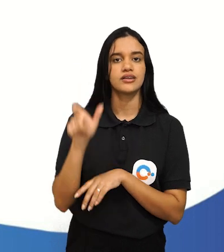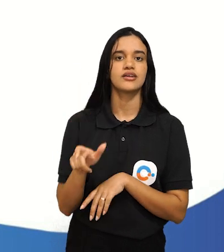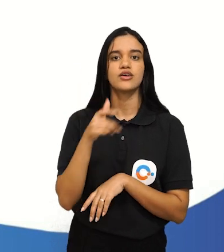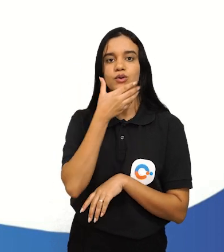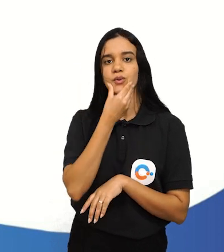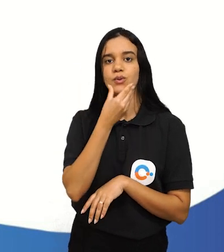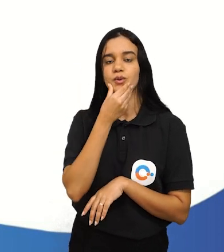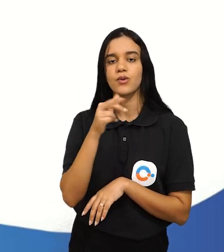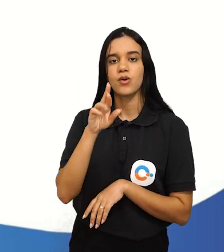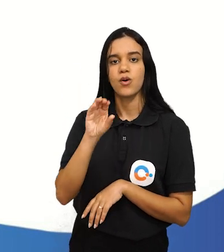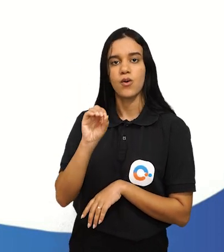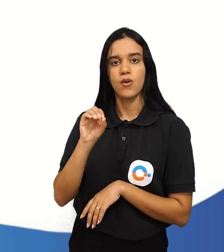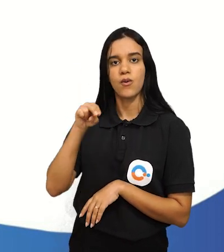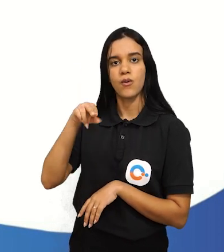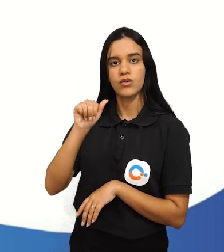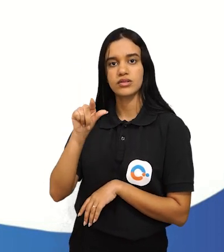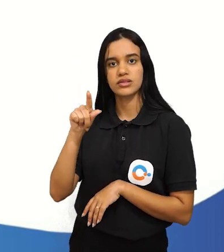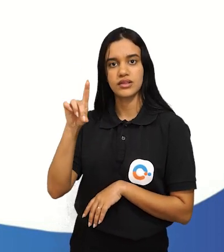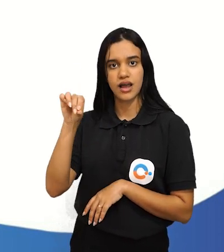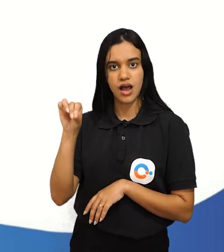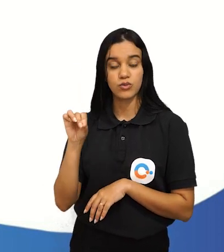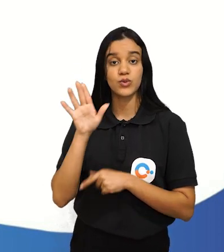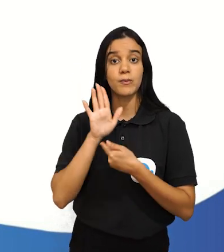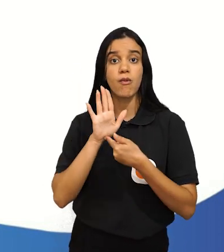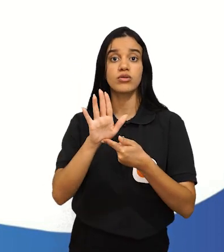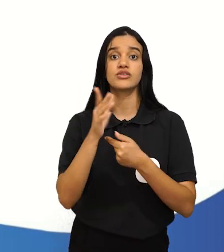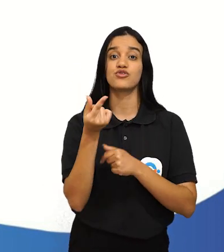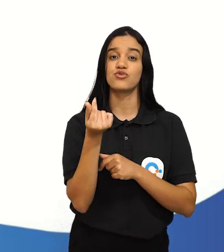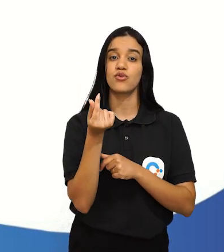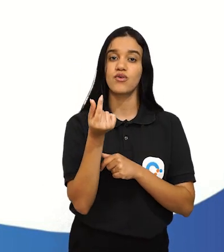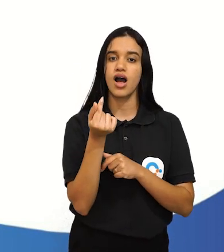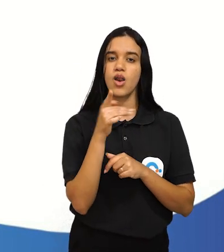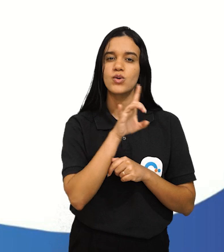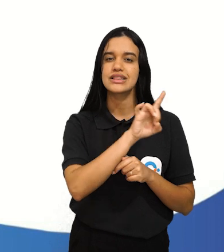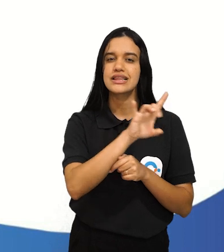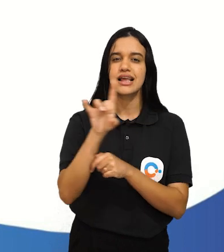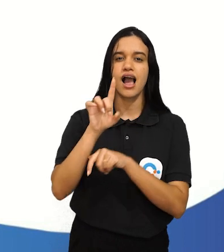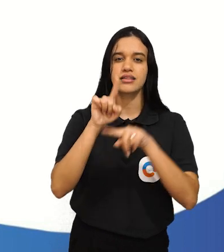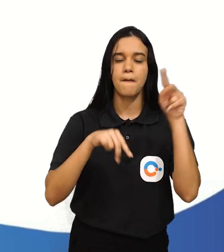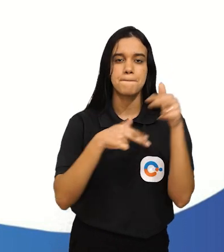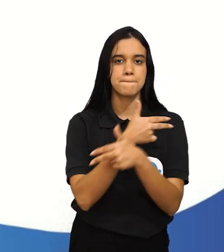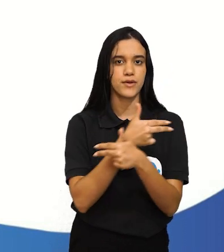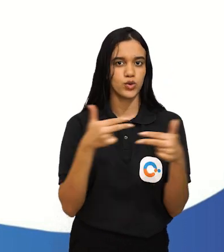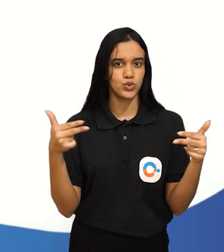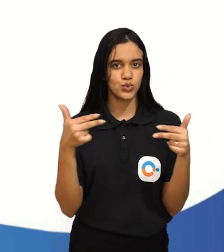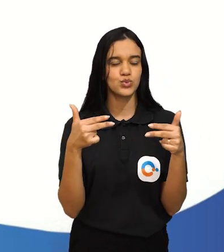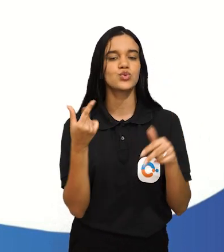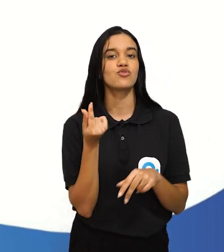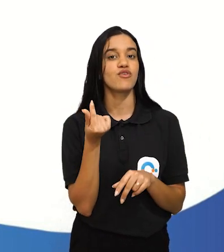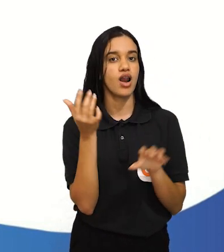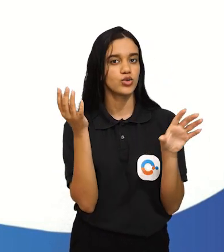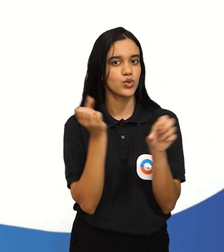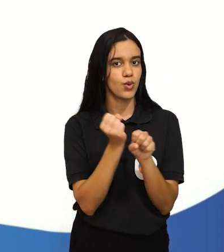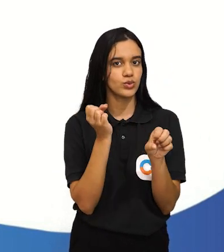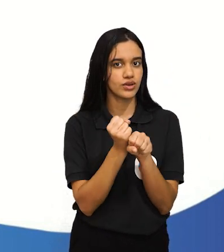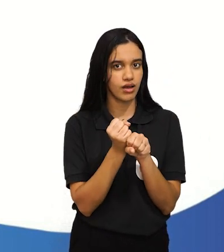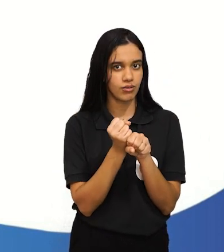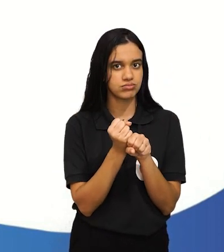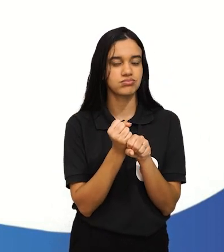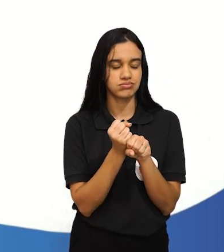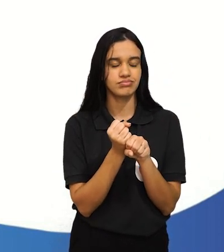determinado Supermercado indicando os valores individuais de cada produto e valor total da